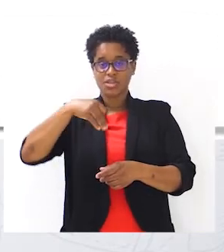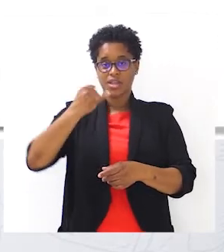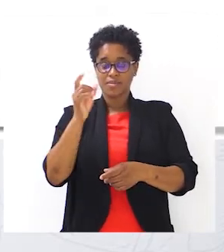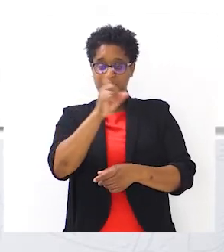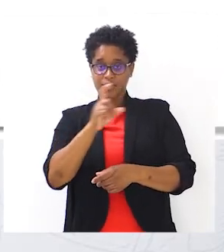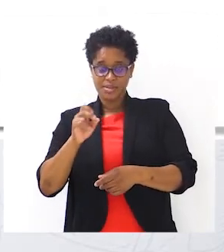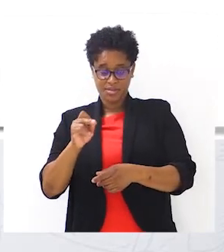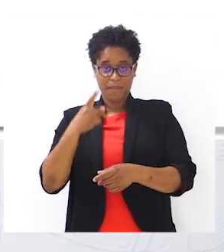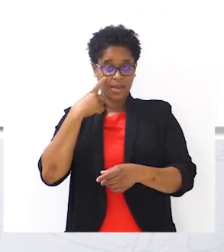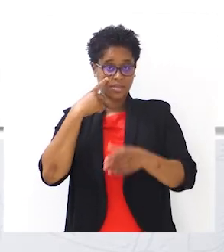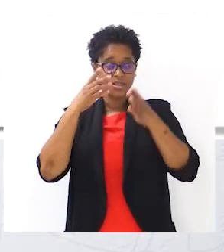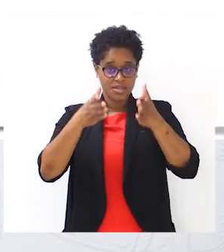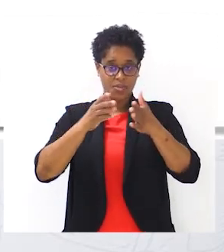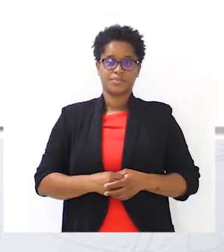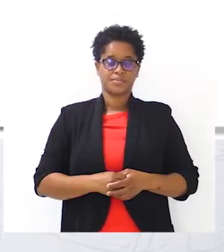6/10 dela.